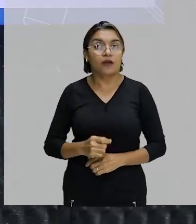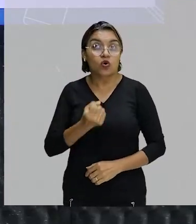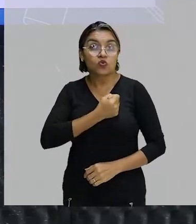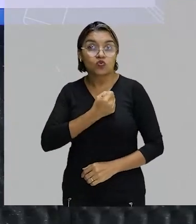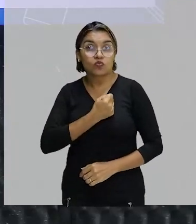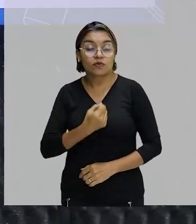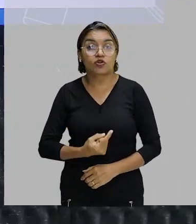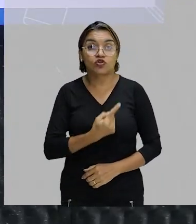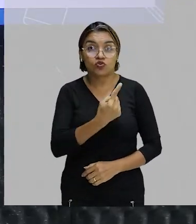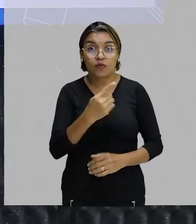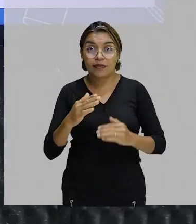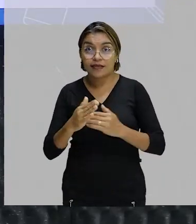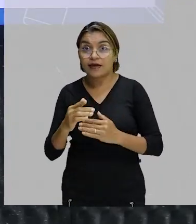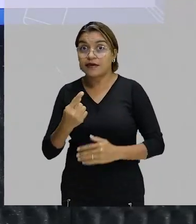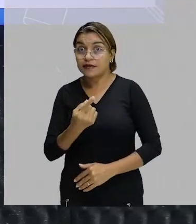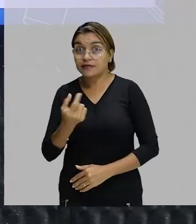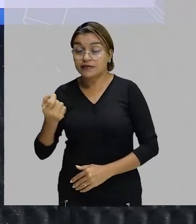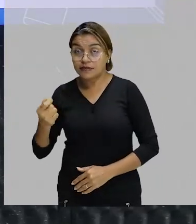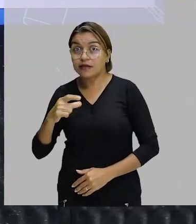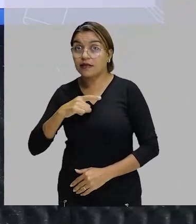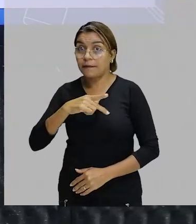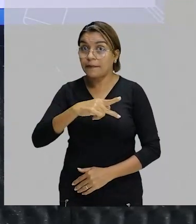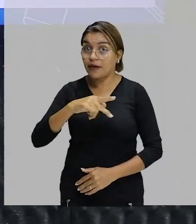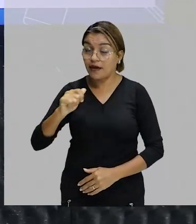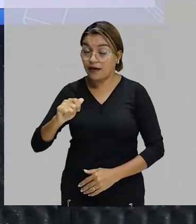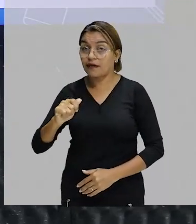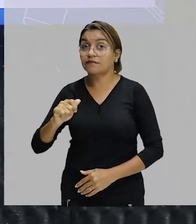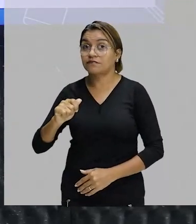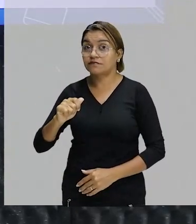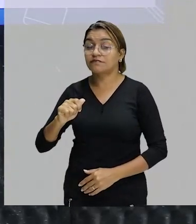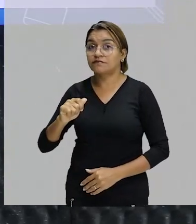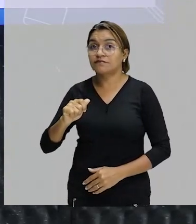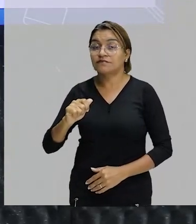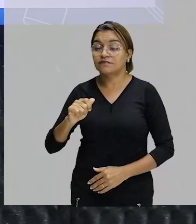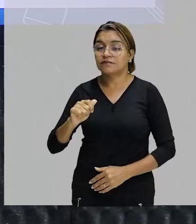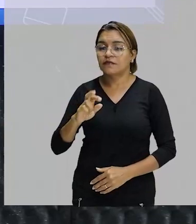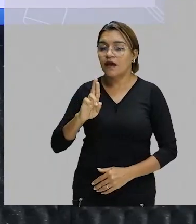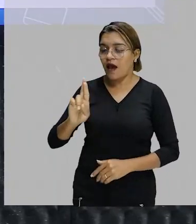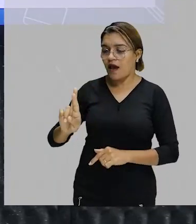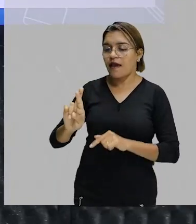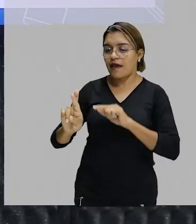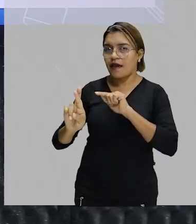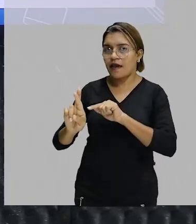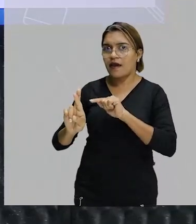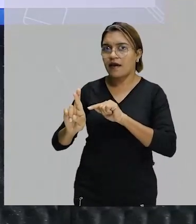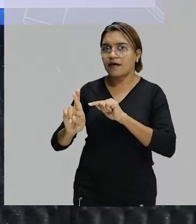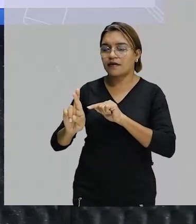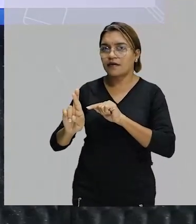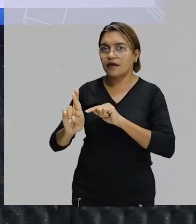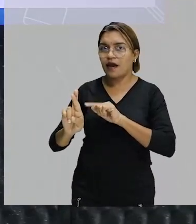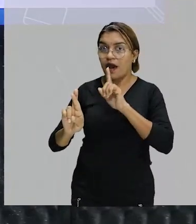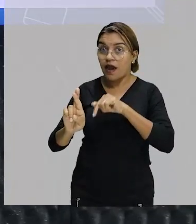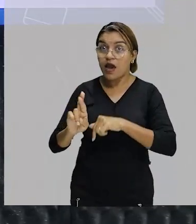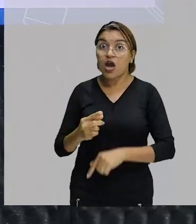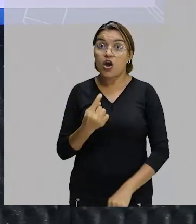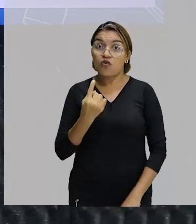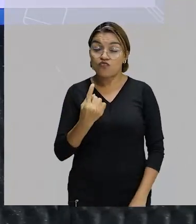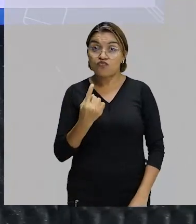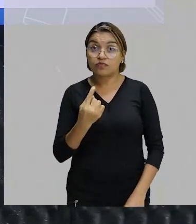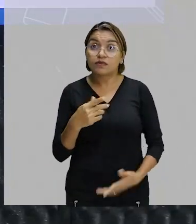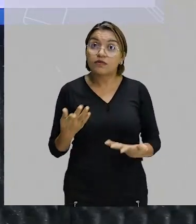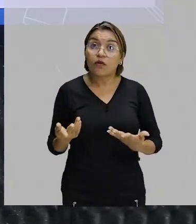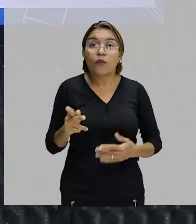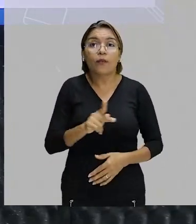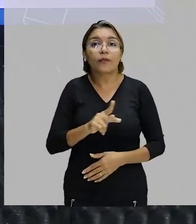1 e 100, eles formam uma PA onde, a razão vale justamente o número 1. E o